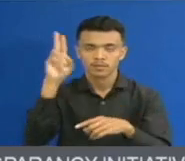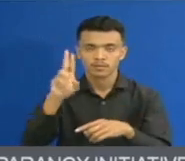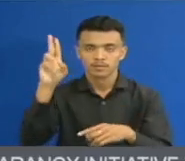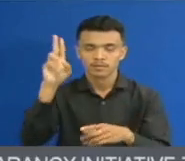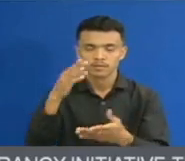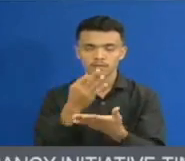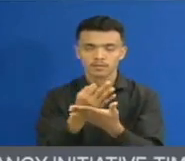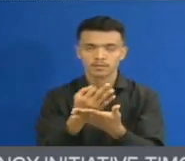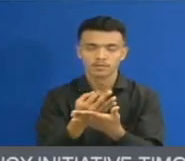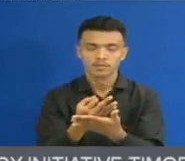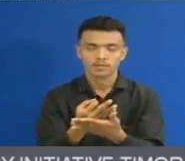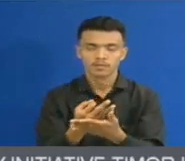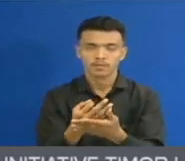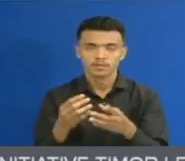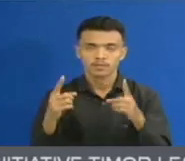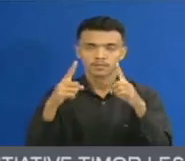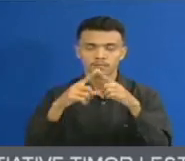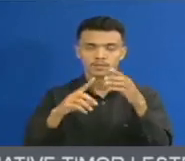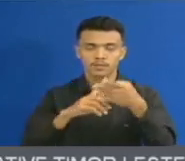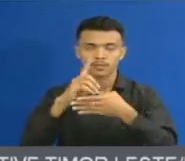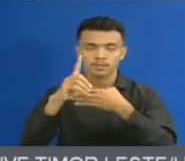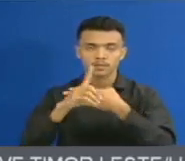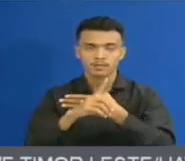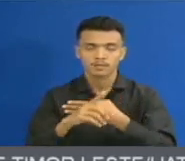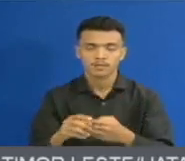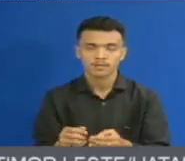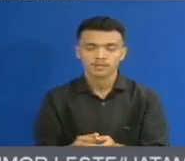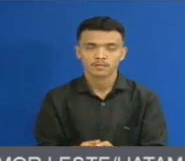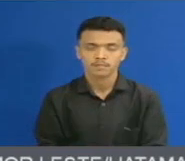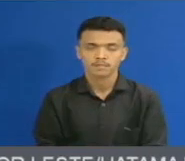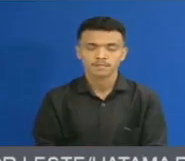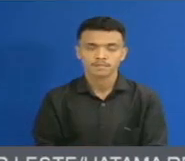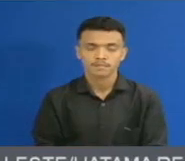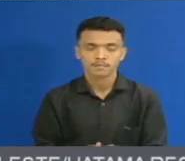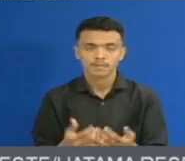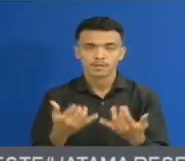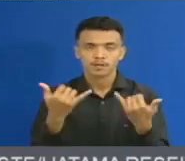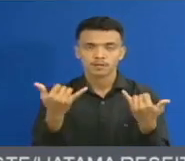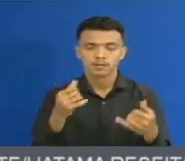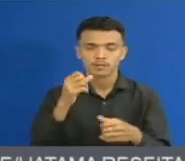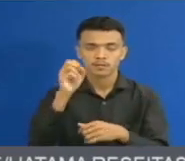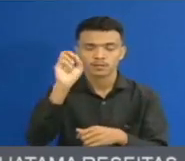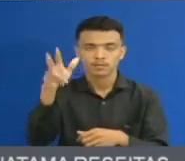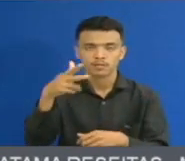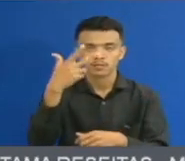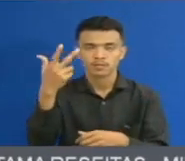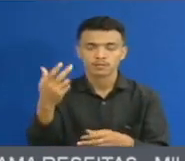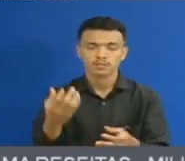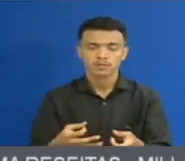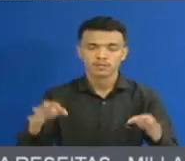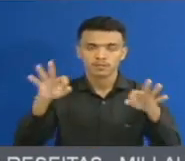orçamento para o desenvolvimento durante e quanto agora. E agora, né, dá lá essa nuvem sem tolo. Então, é importante, é,